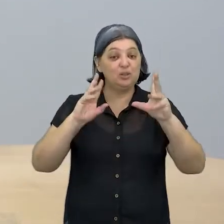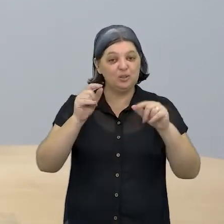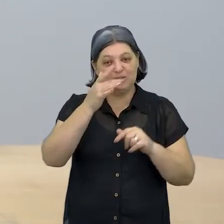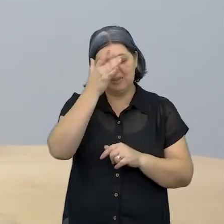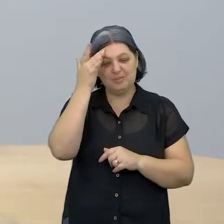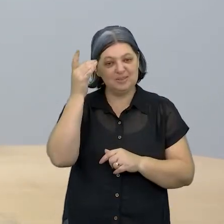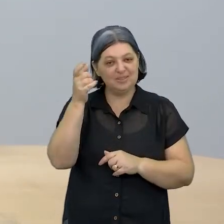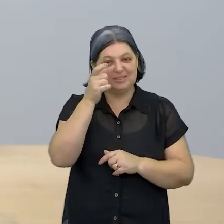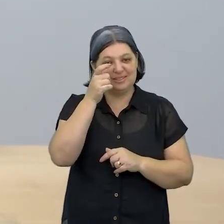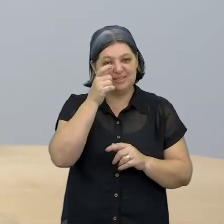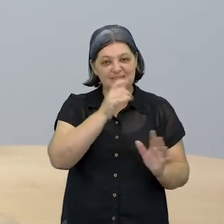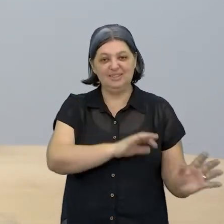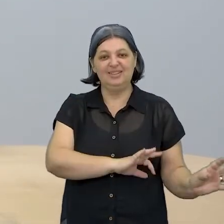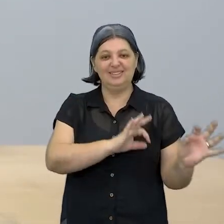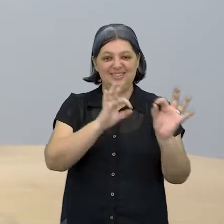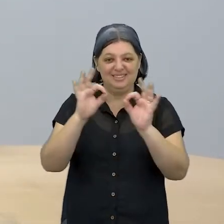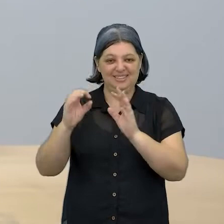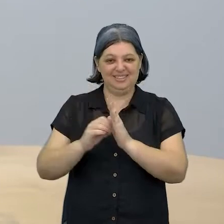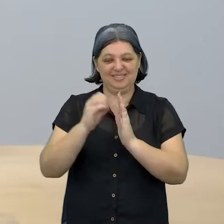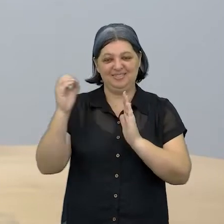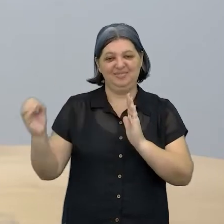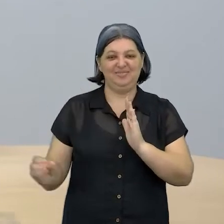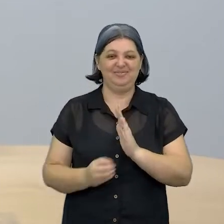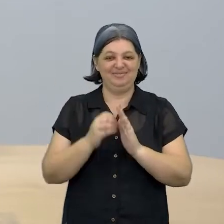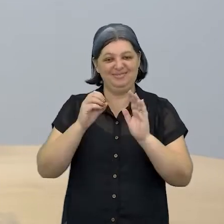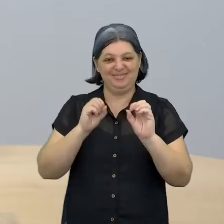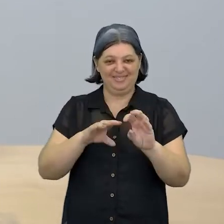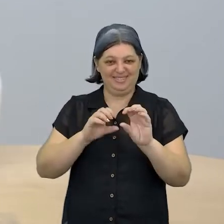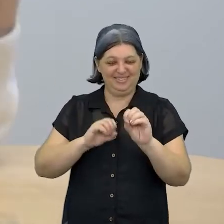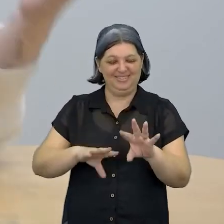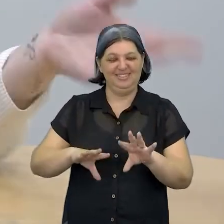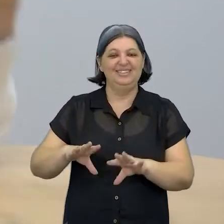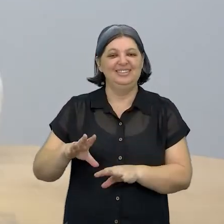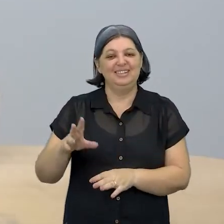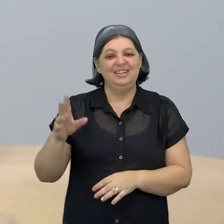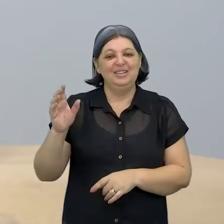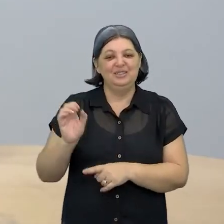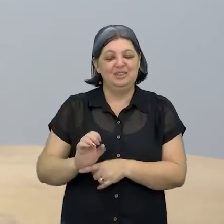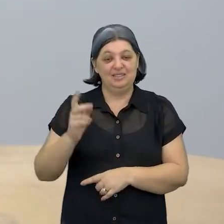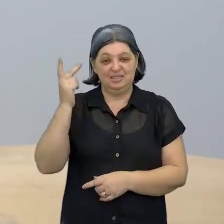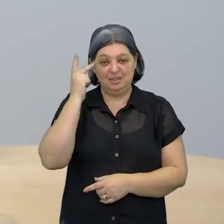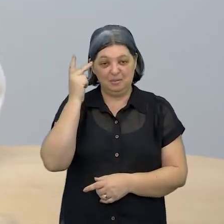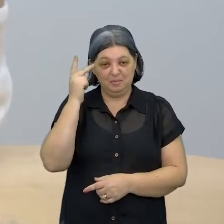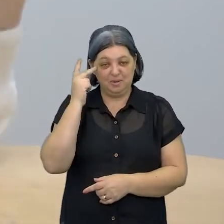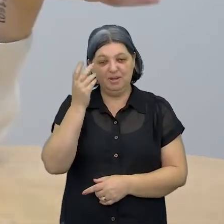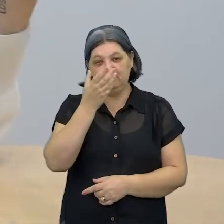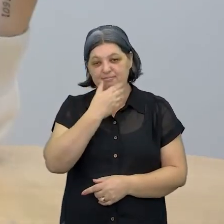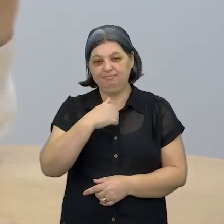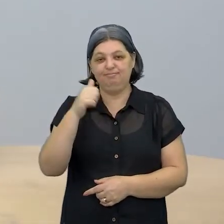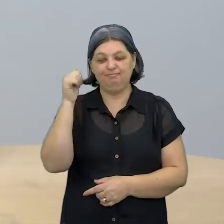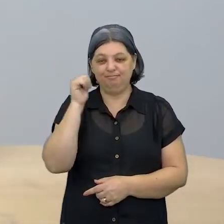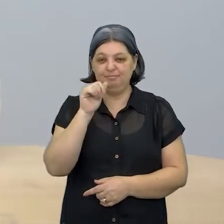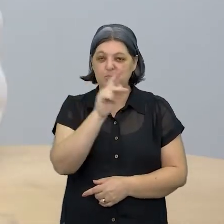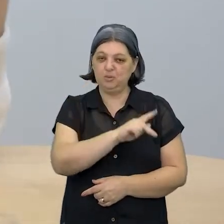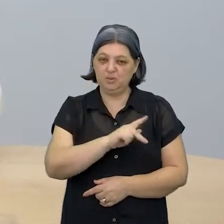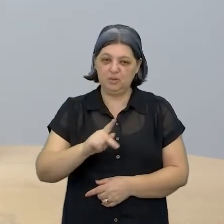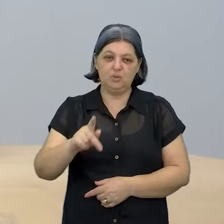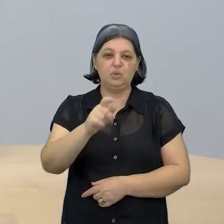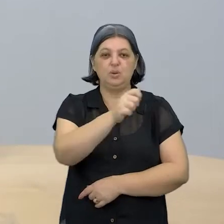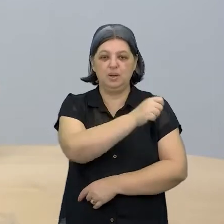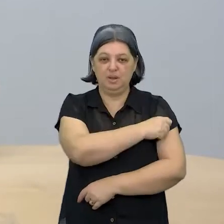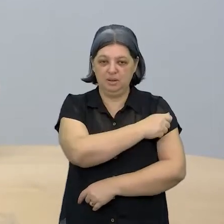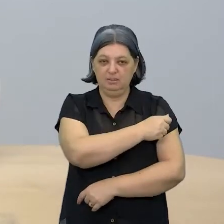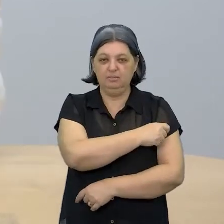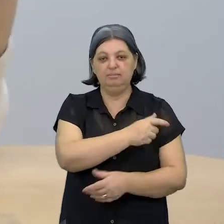acompanha aqui no Centro de Mídias da Educação do Estado de São Paulo, as nossas alunas, nossos alunos, professoras,